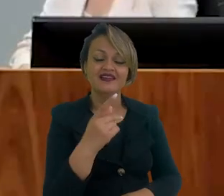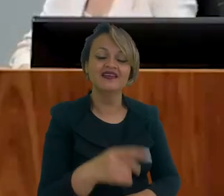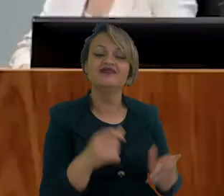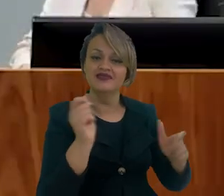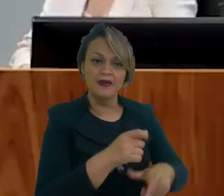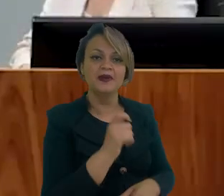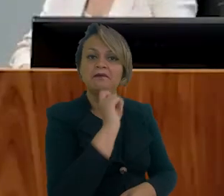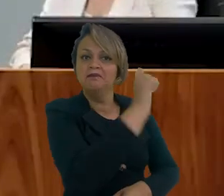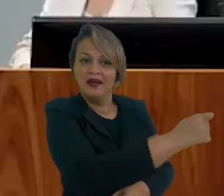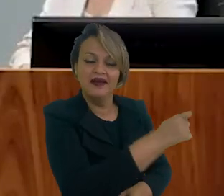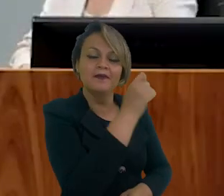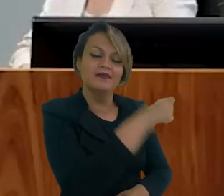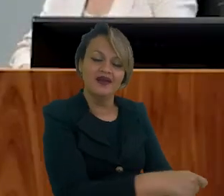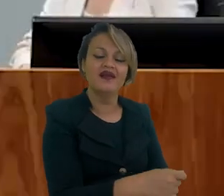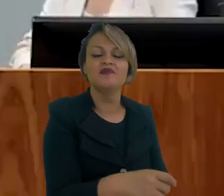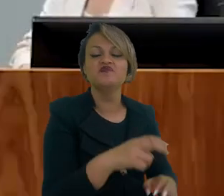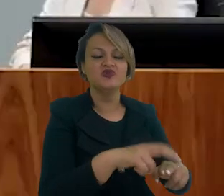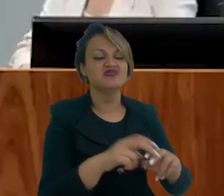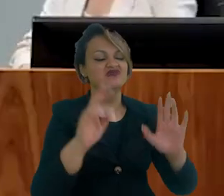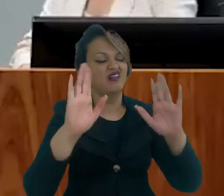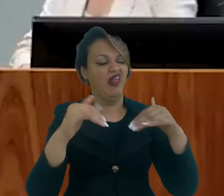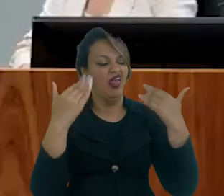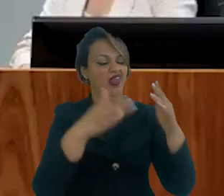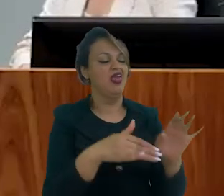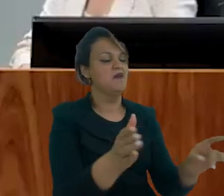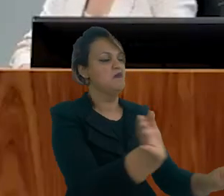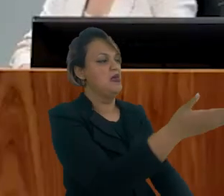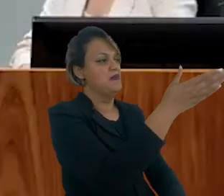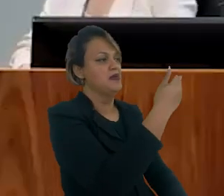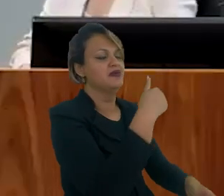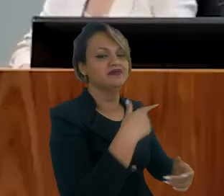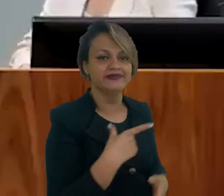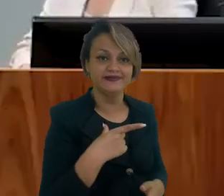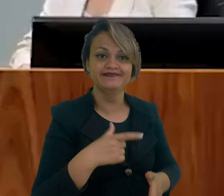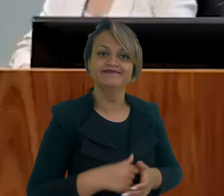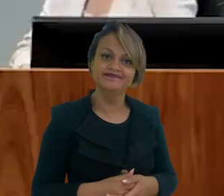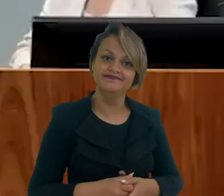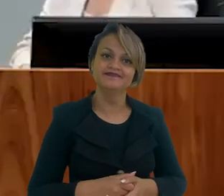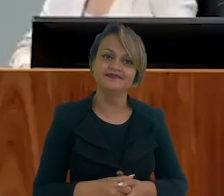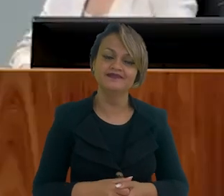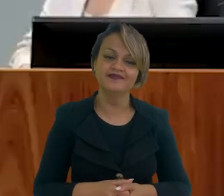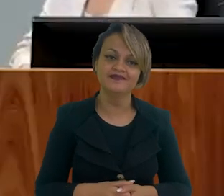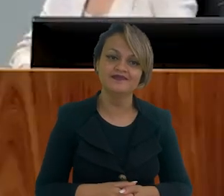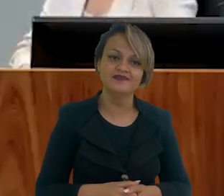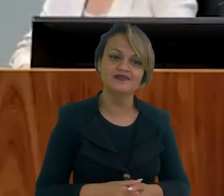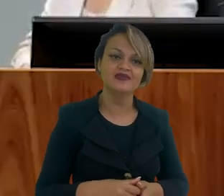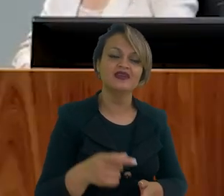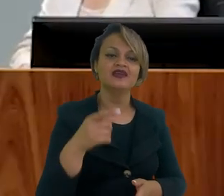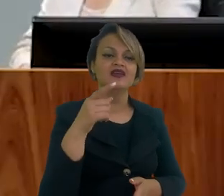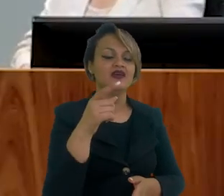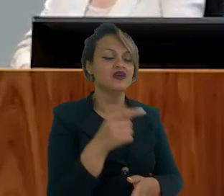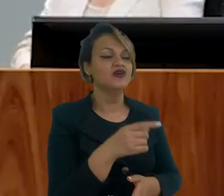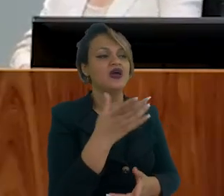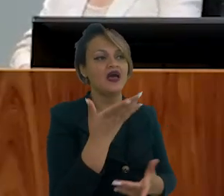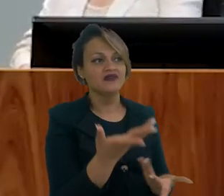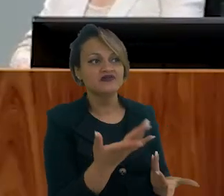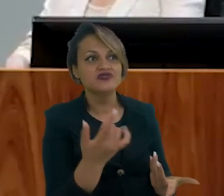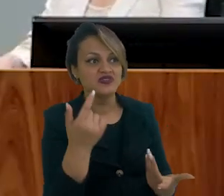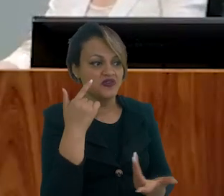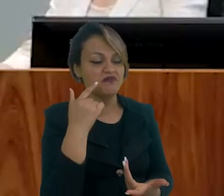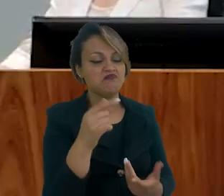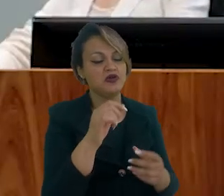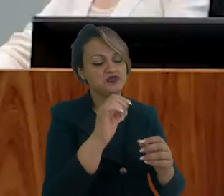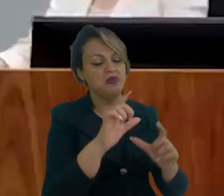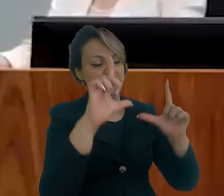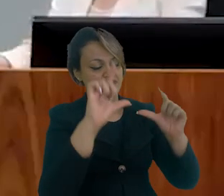talvez aqui eu tenho que apreciar com mais gravidade né ele pode pagar 10 né naquele nas hipóteses da compensar se